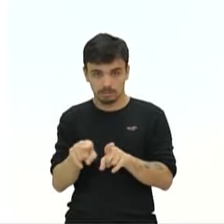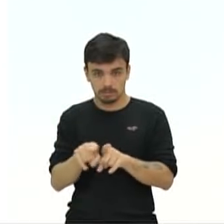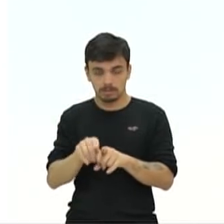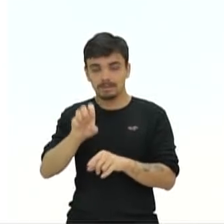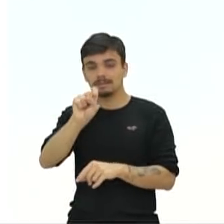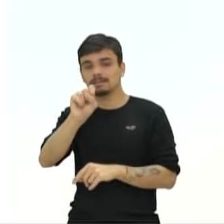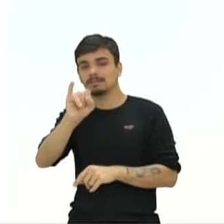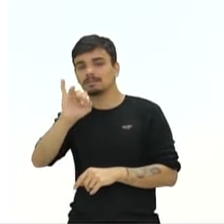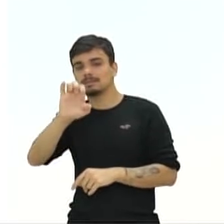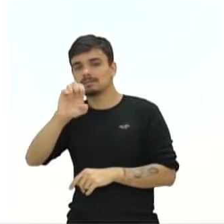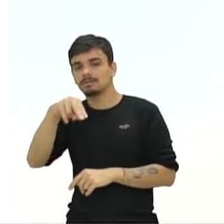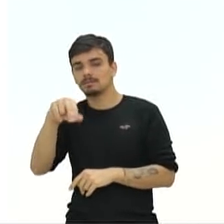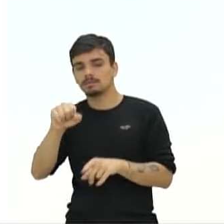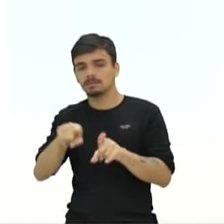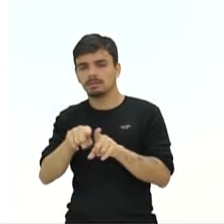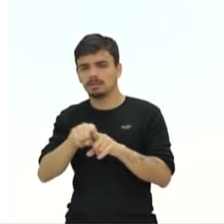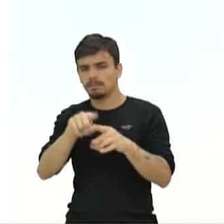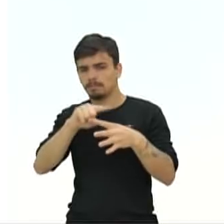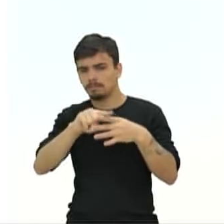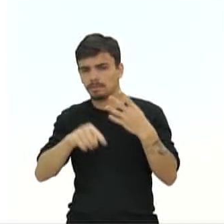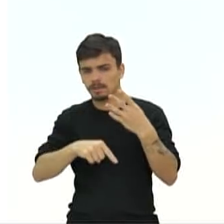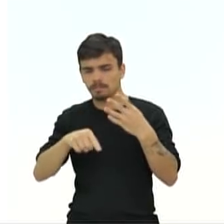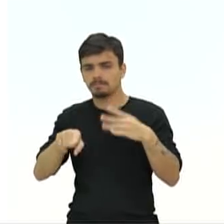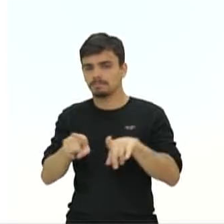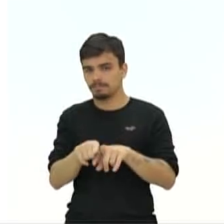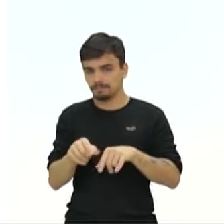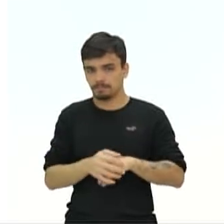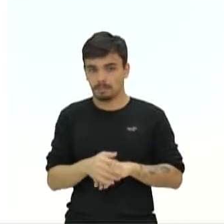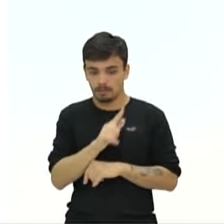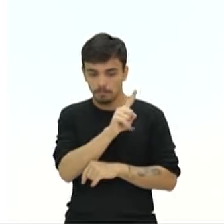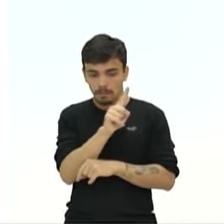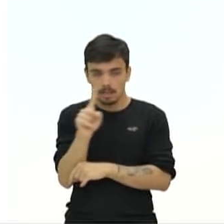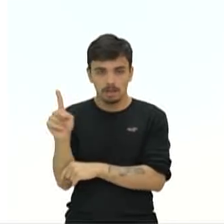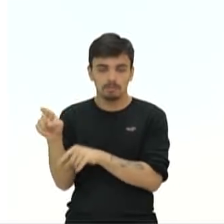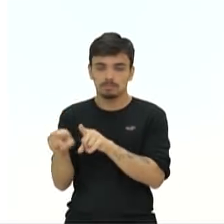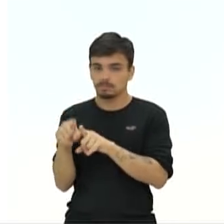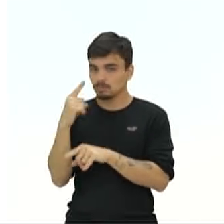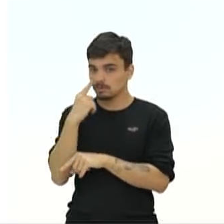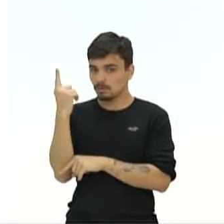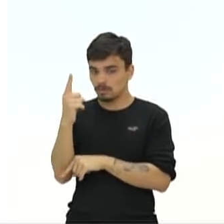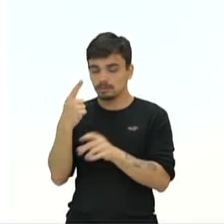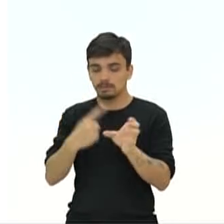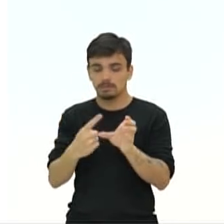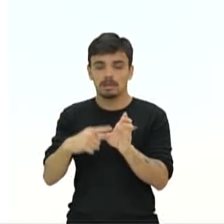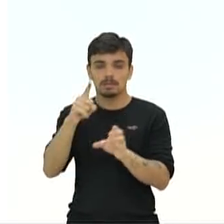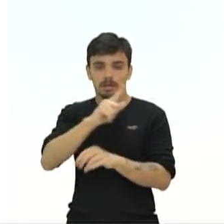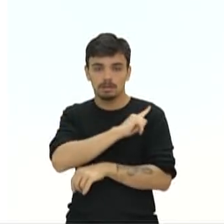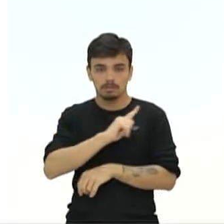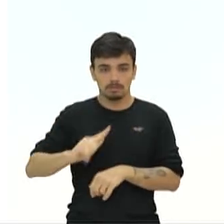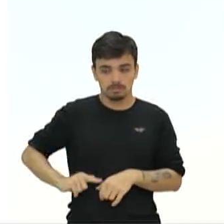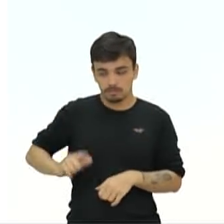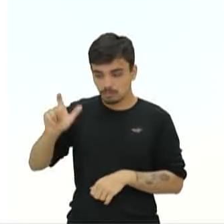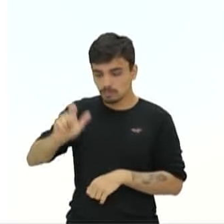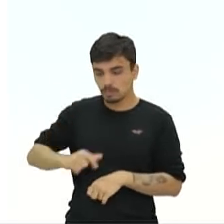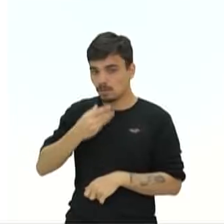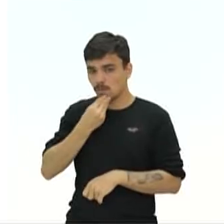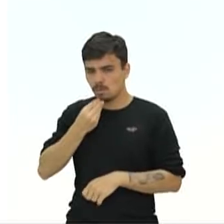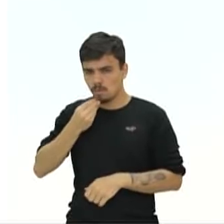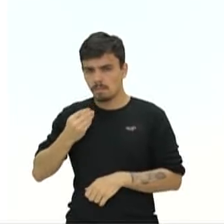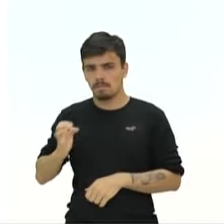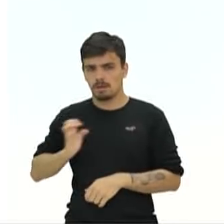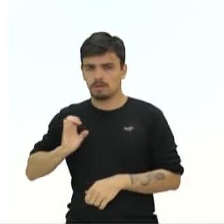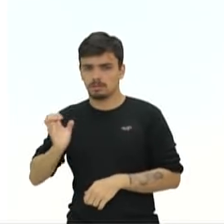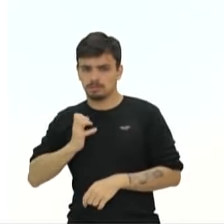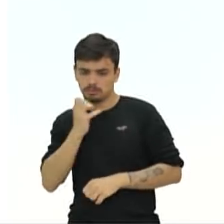Siena, Florença, Milão e Bolonha. Essas cidades eram governadas por homens ricos e poderosos,